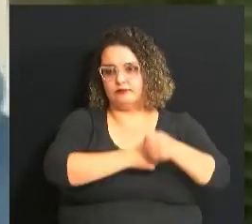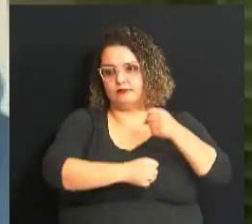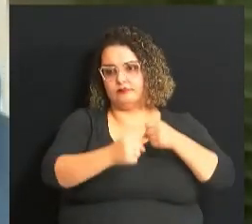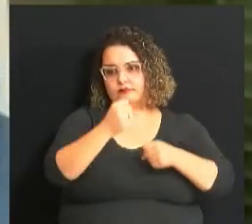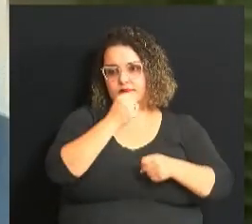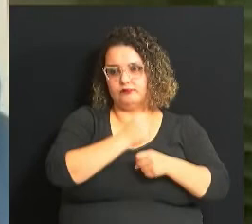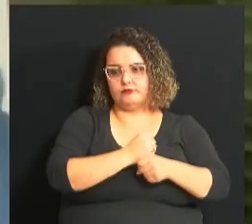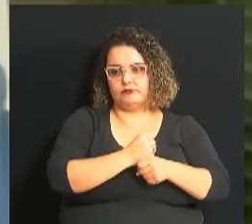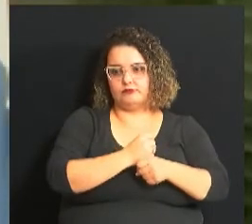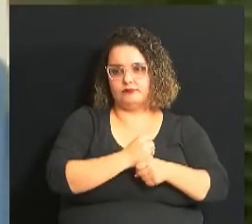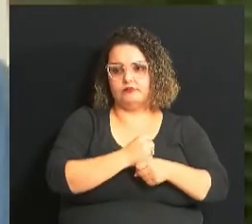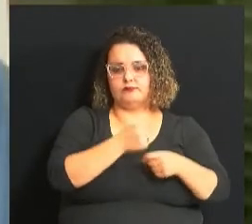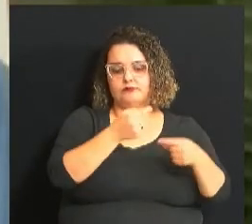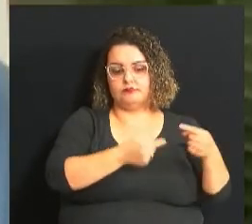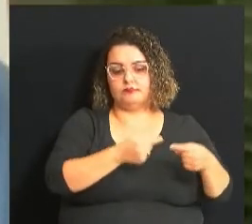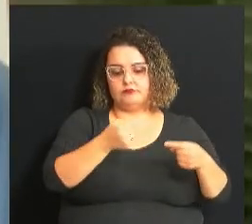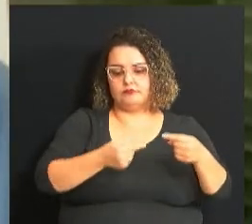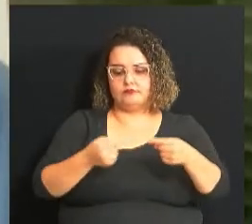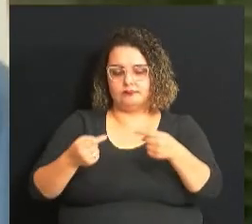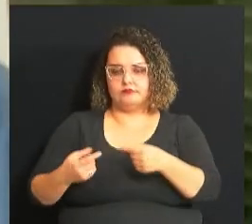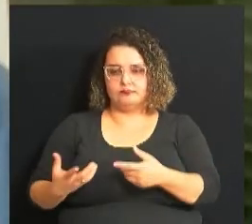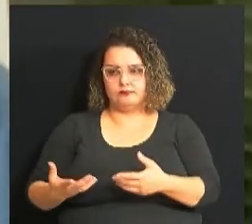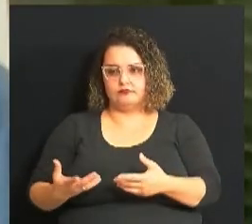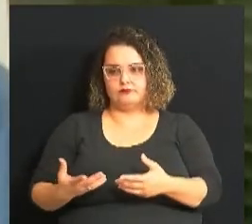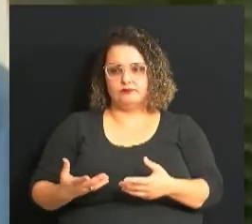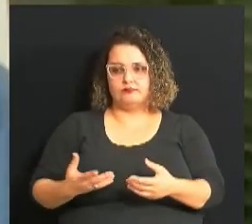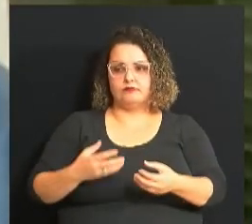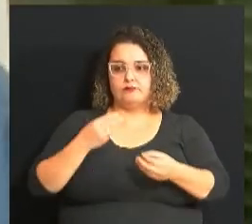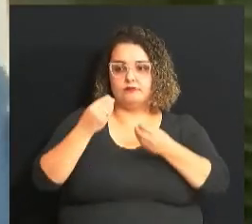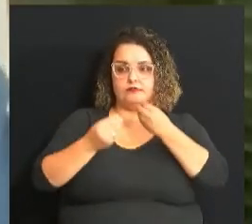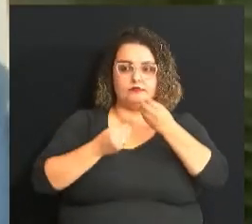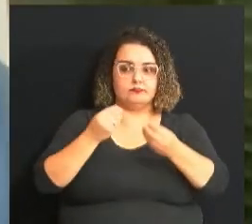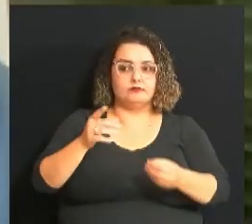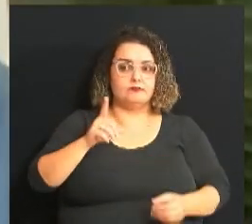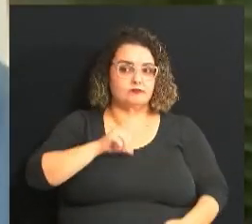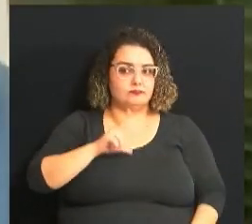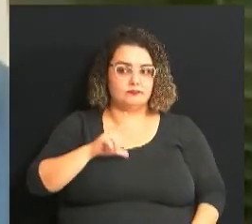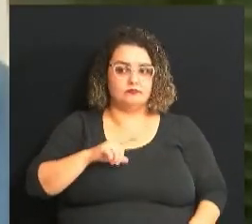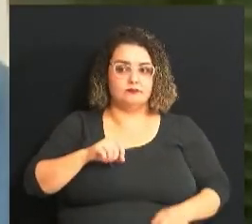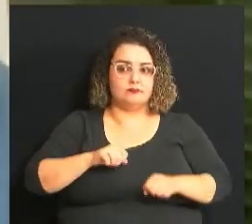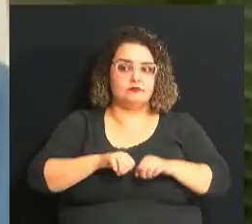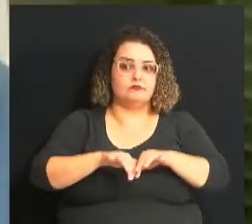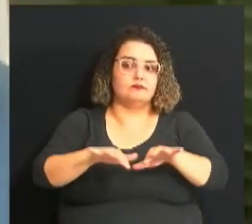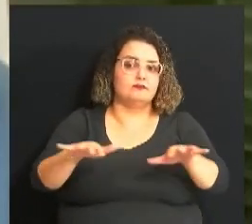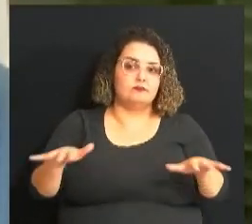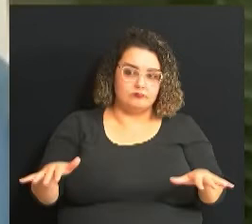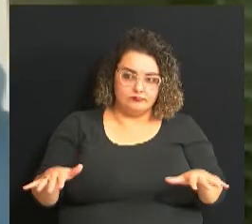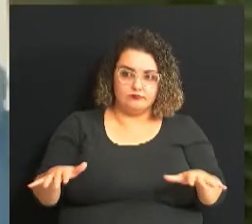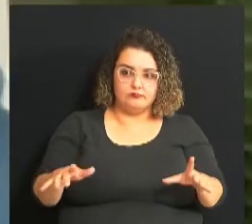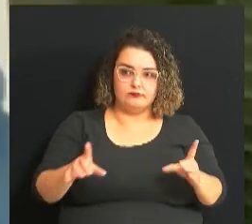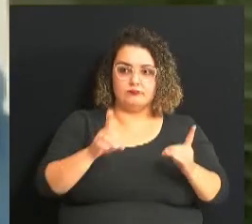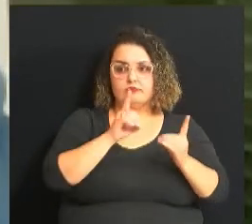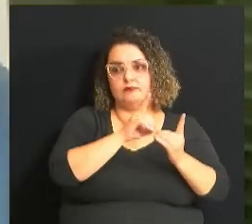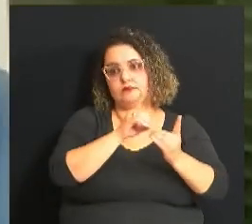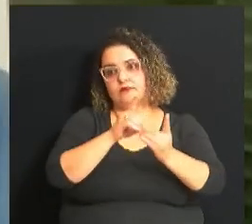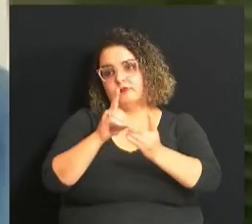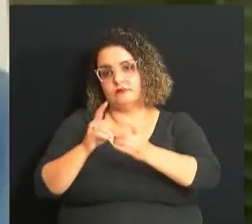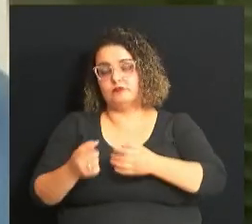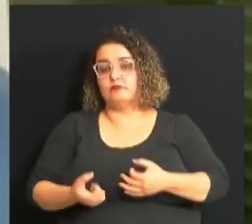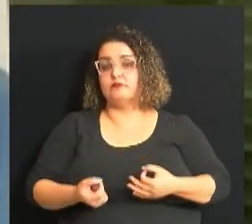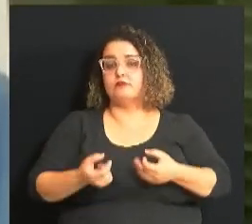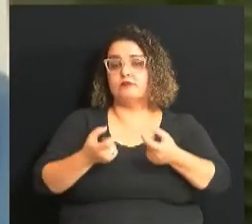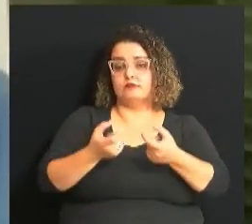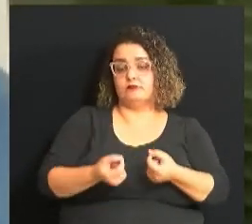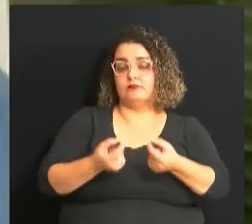a discutir como nós teríamos que distribuir mais atendimento de câncer no estado de São Paulo. Eu